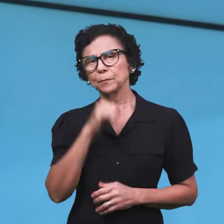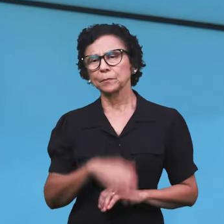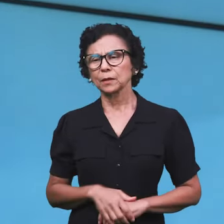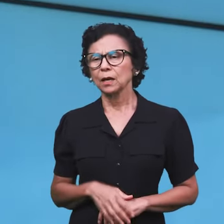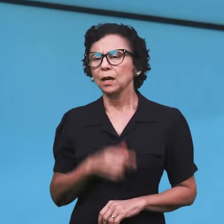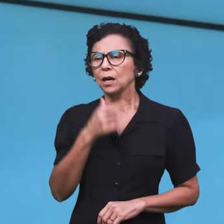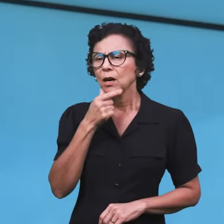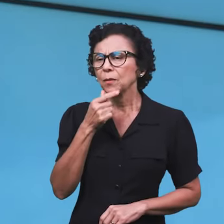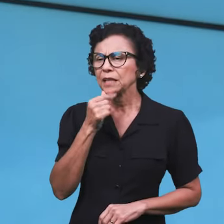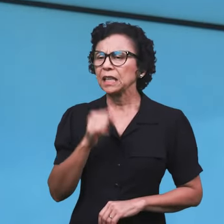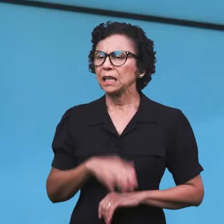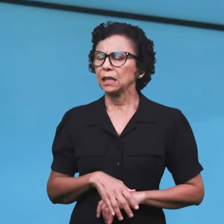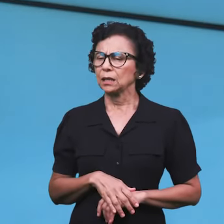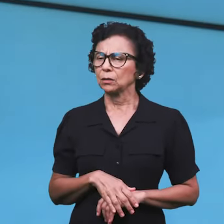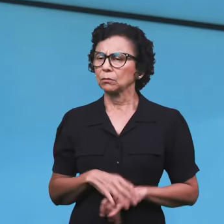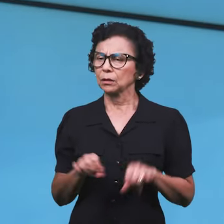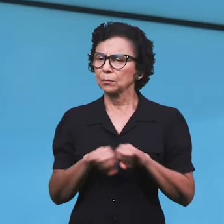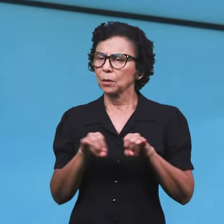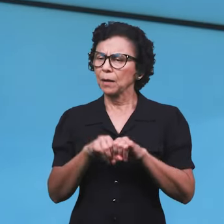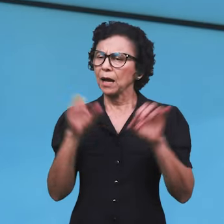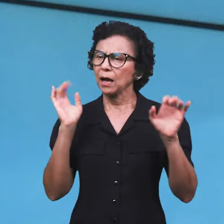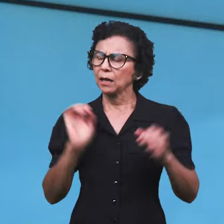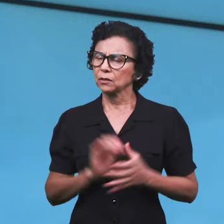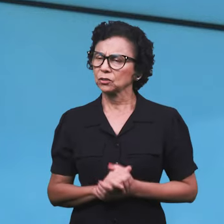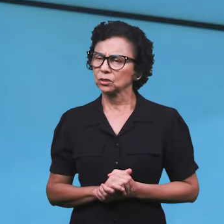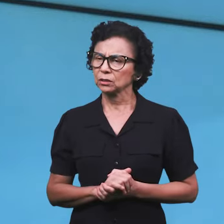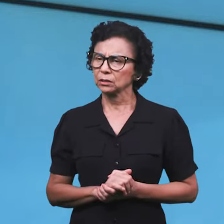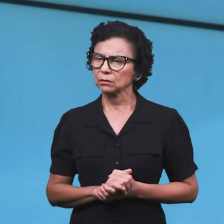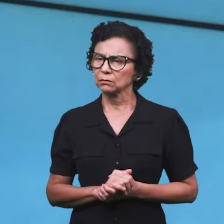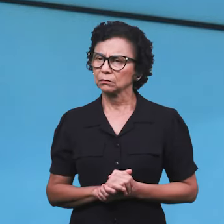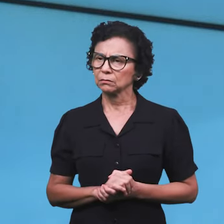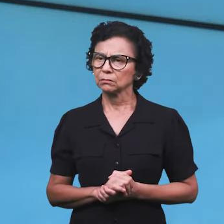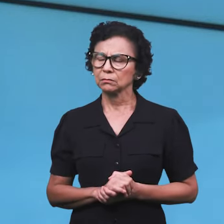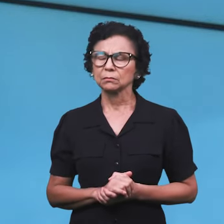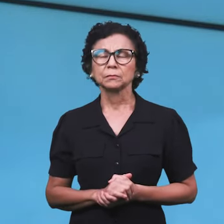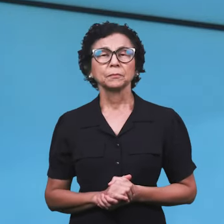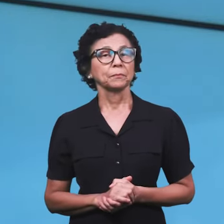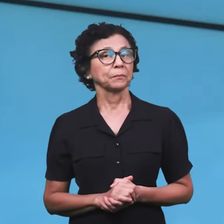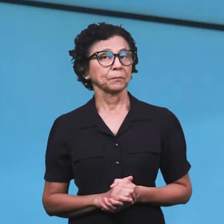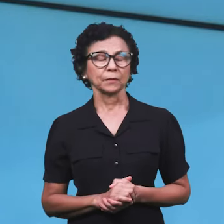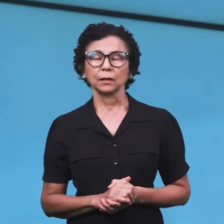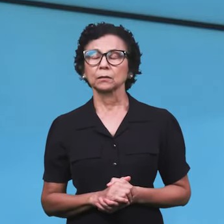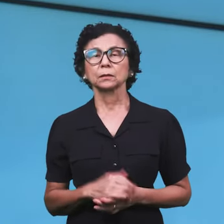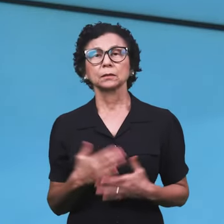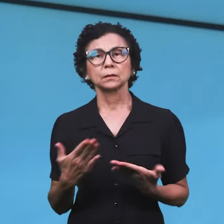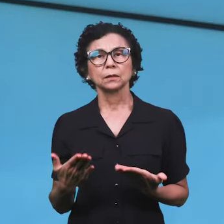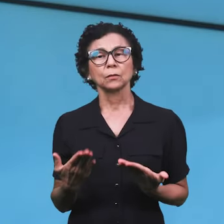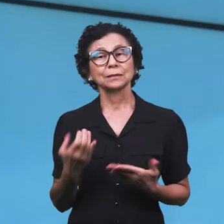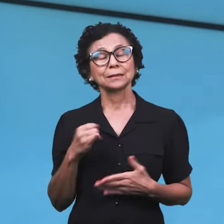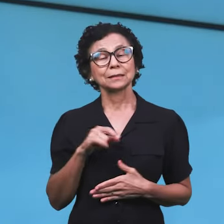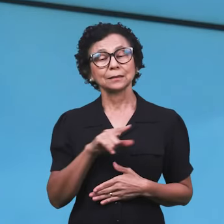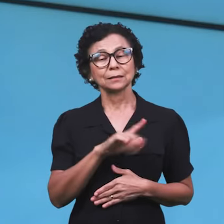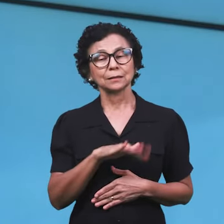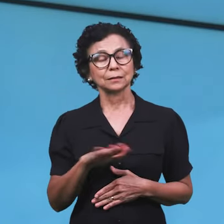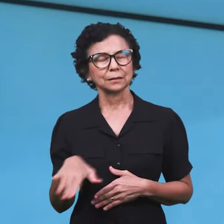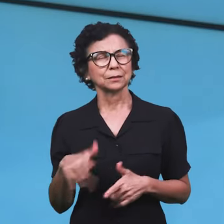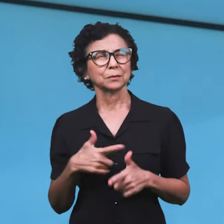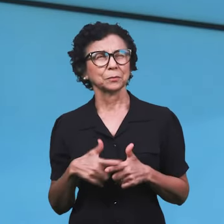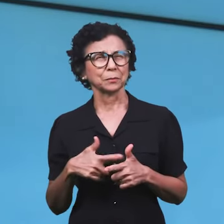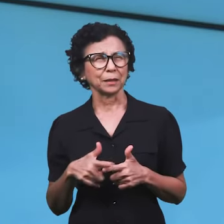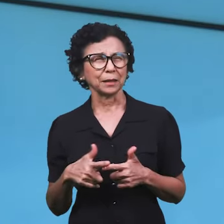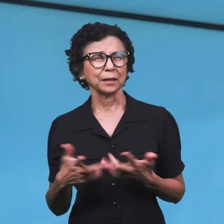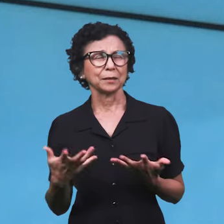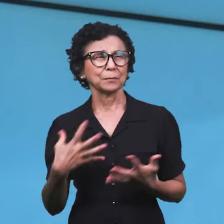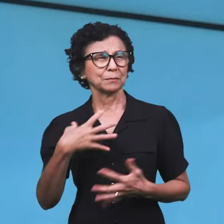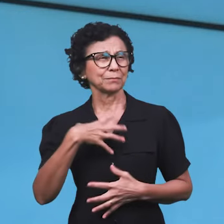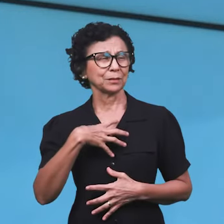isso é besteira. E realmente isso acontece. Às vezes, então, buscar ajuda, se a criança está com algum problema emocional, às vezes